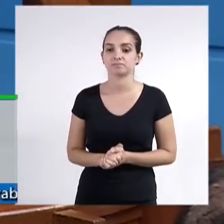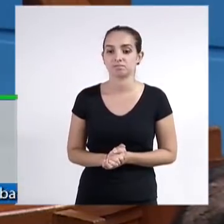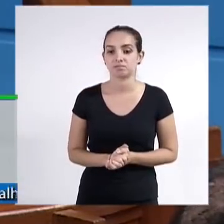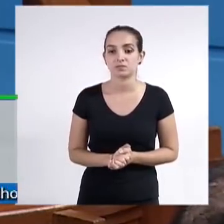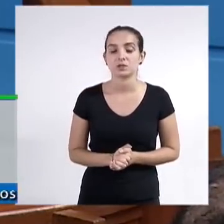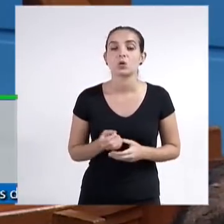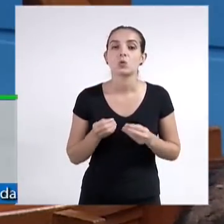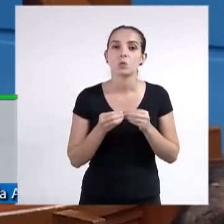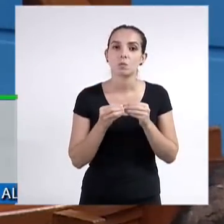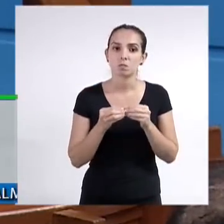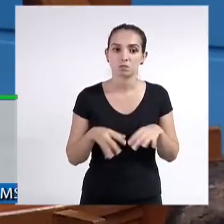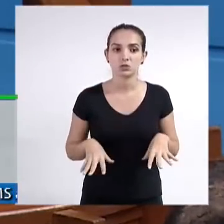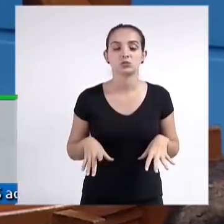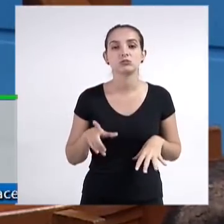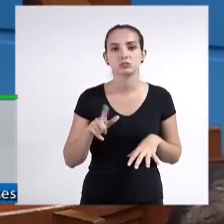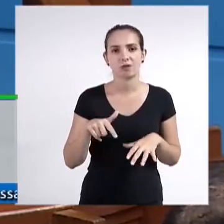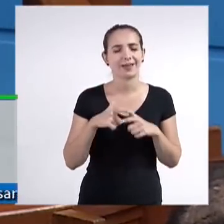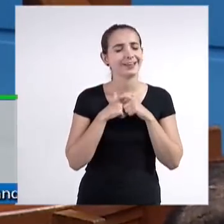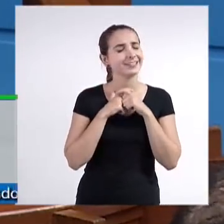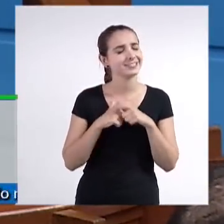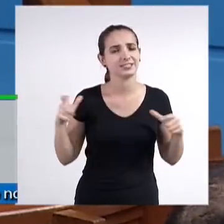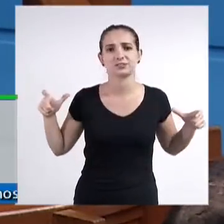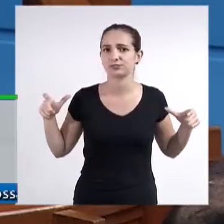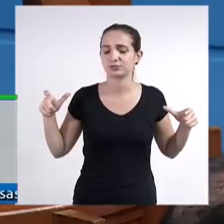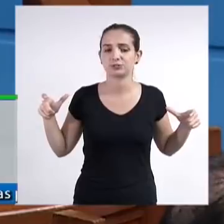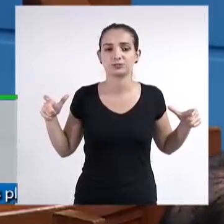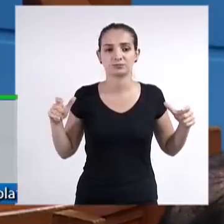o prejuízo é muito grande,